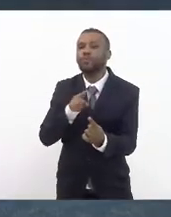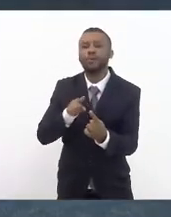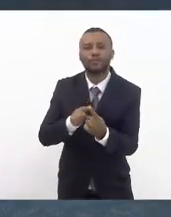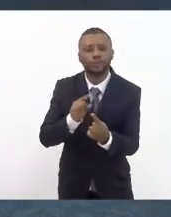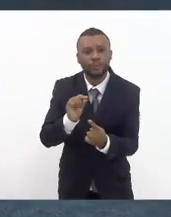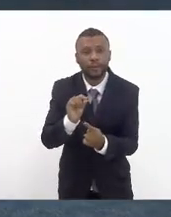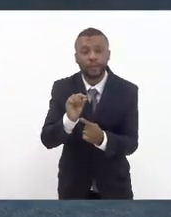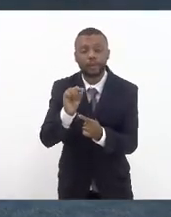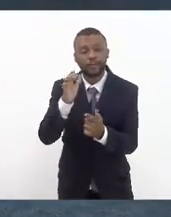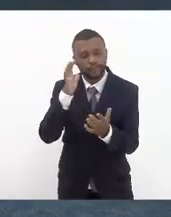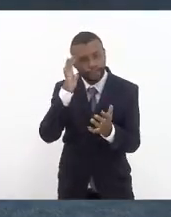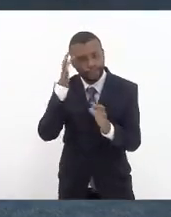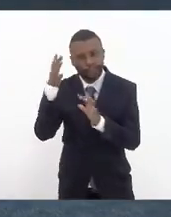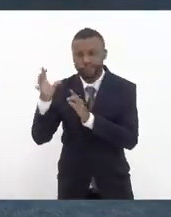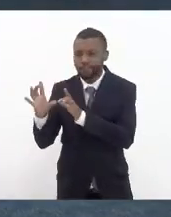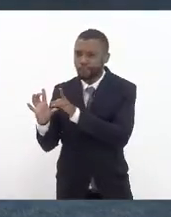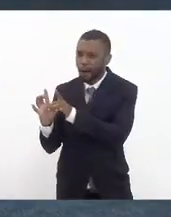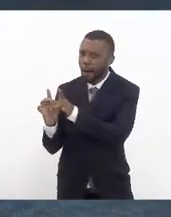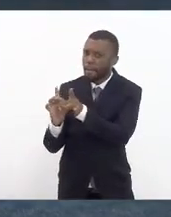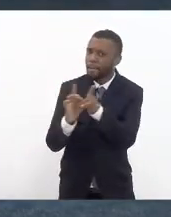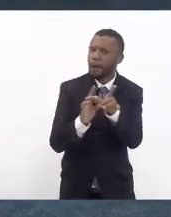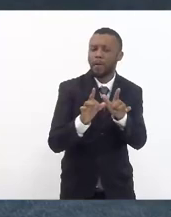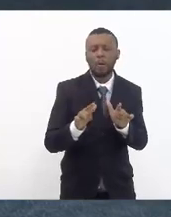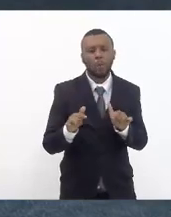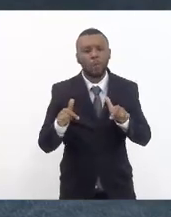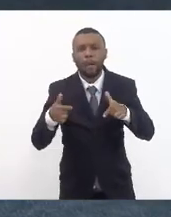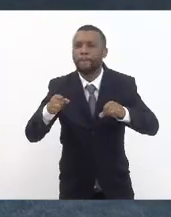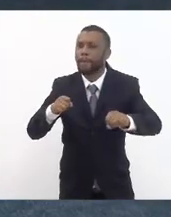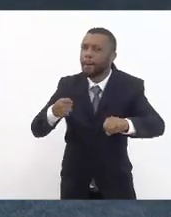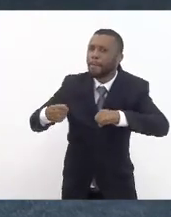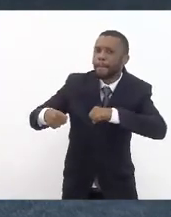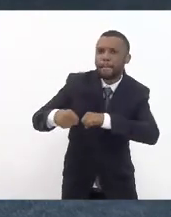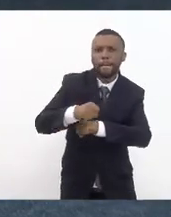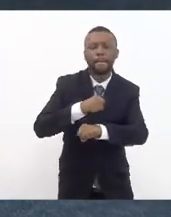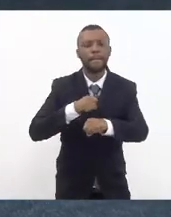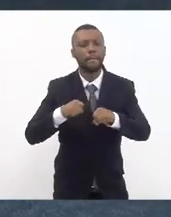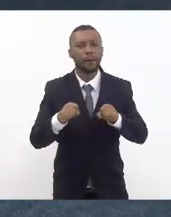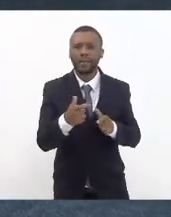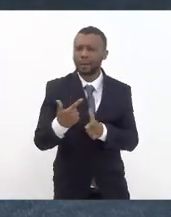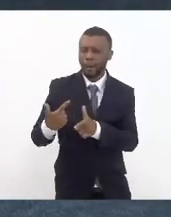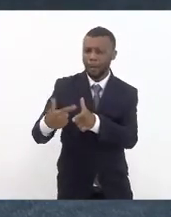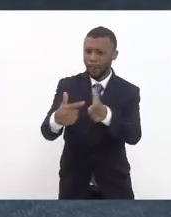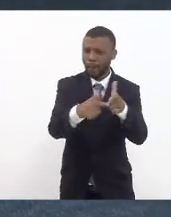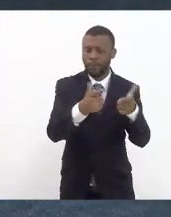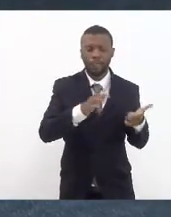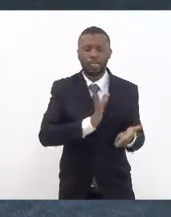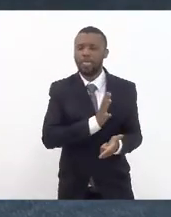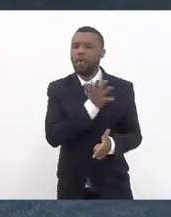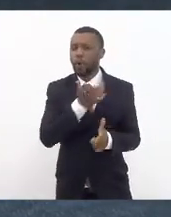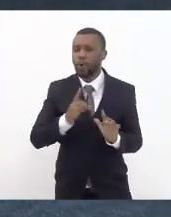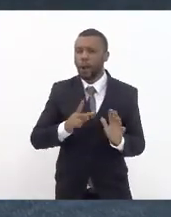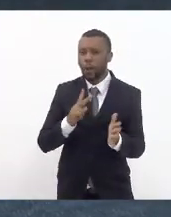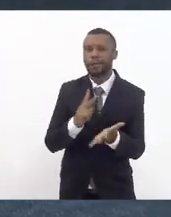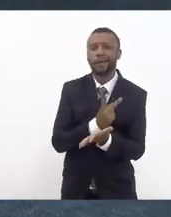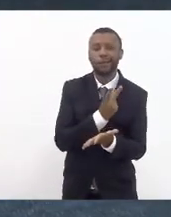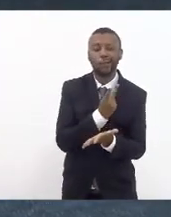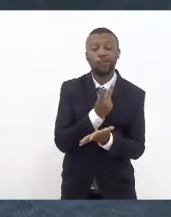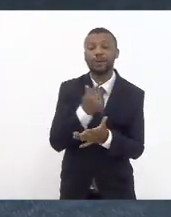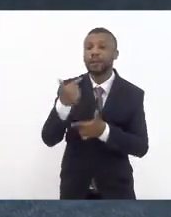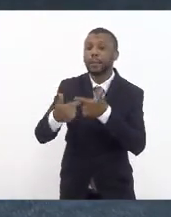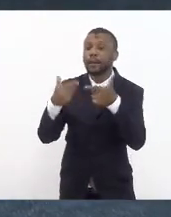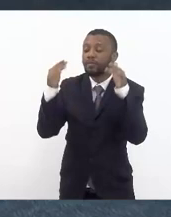no contexto do enfrentamento às sequelas e consequências da tragédia, trabalhar com o percentual do